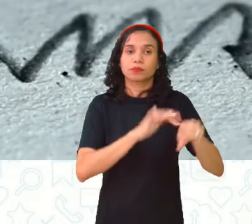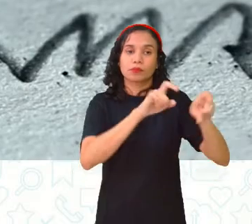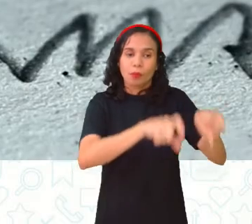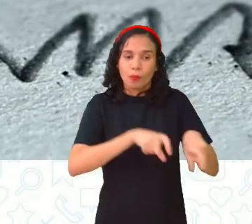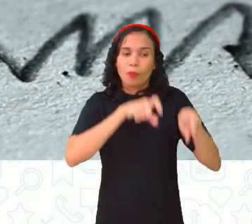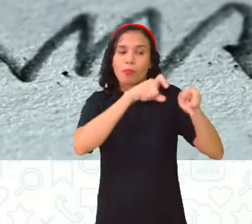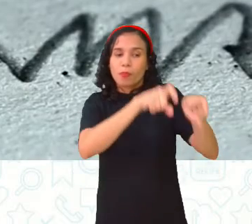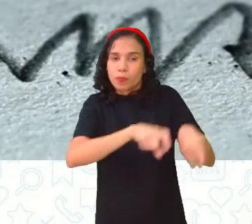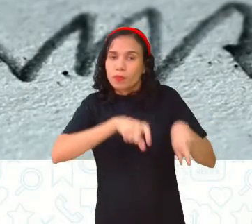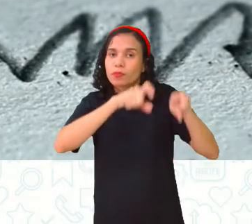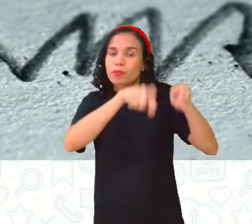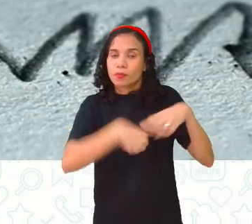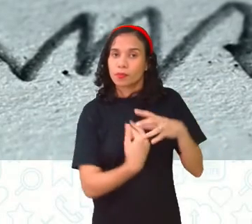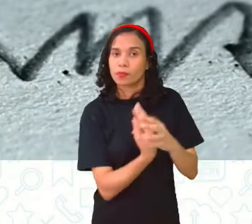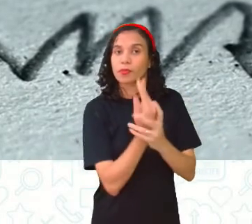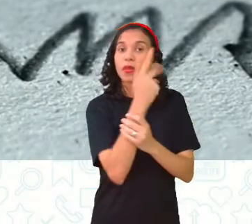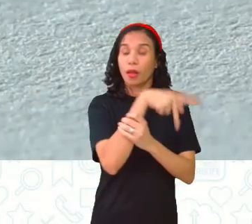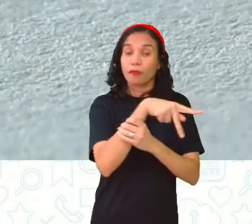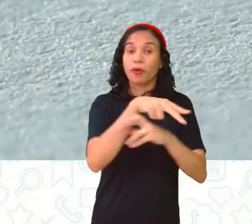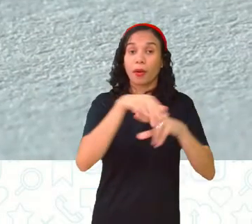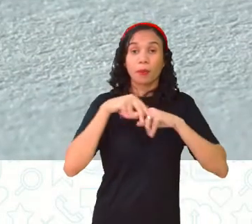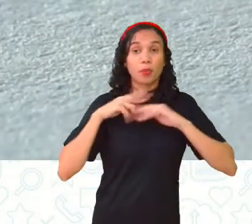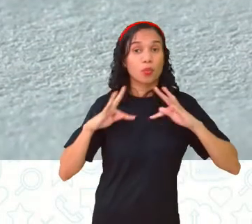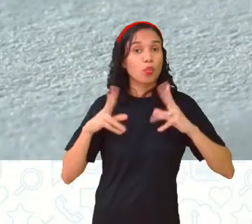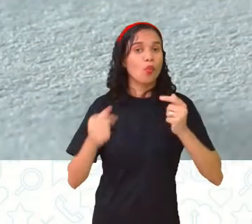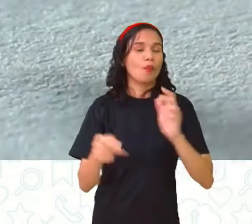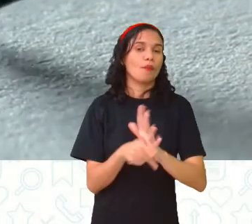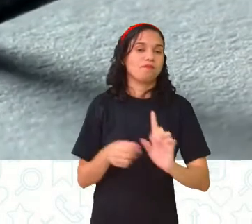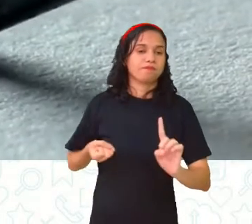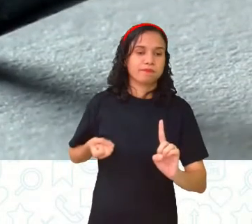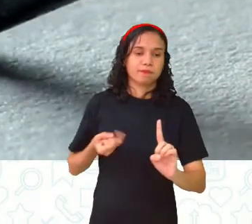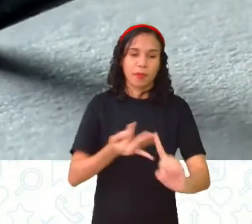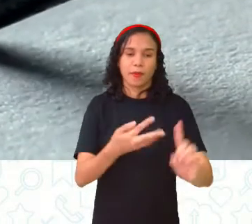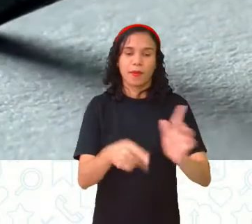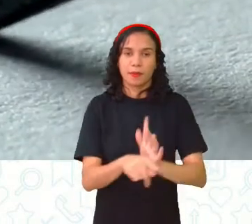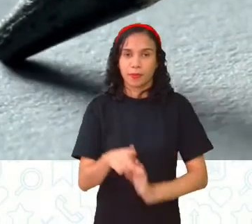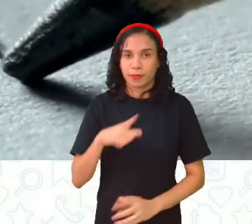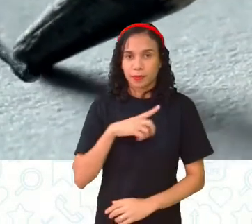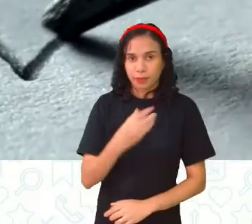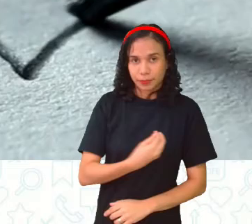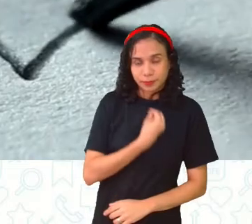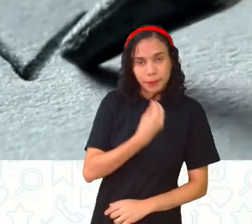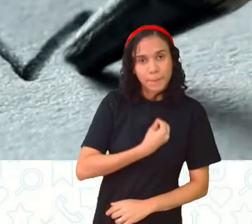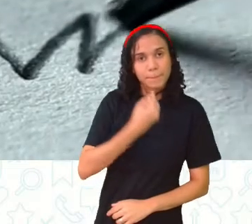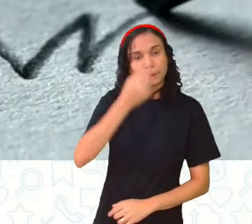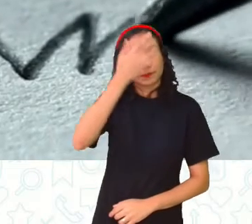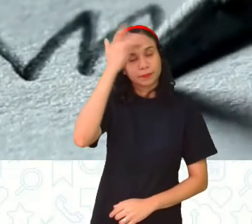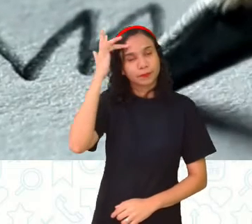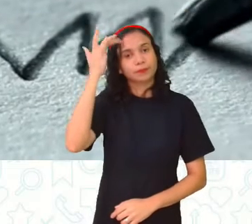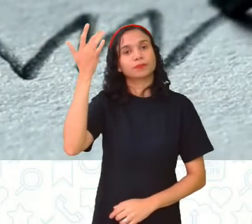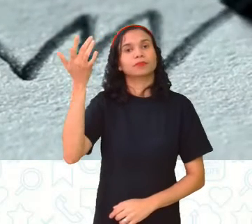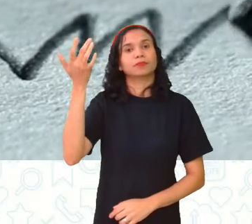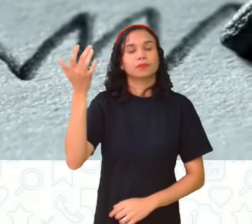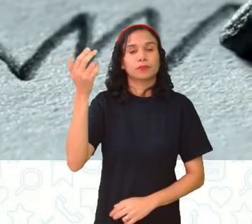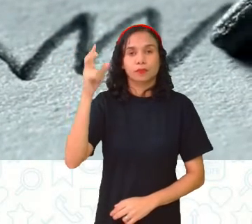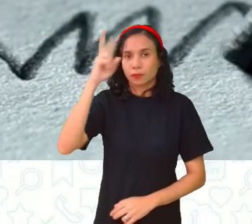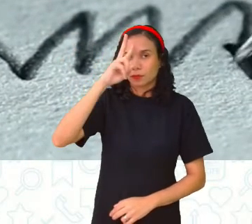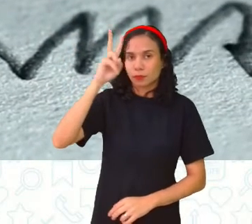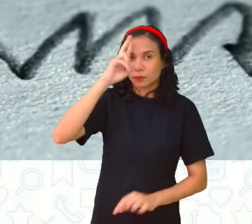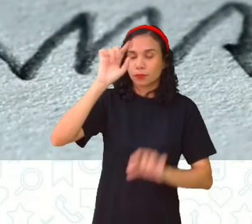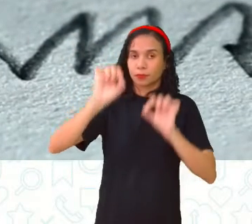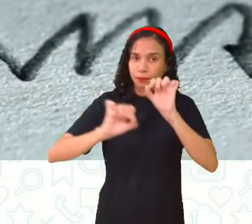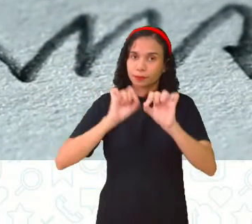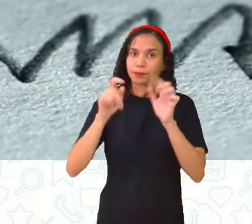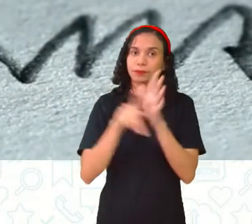café. Então, estava tudo muito favorável para esses fazendeiros, né? Então, lembrando, né,